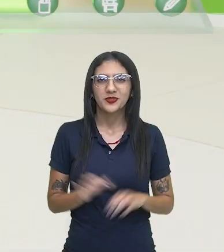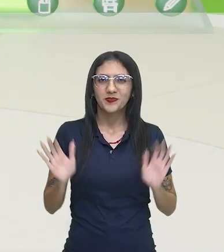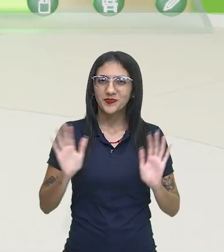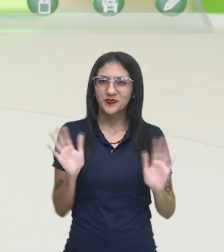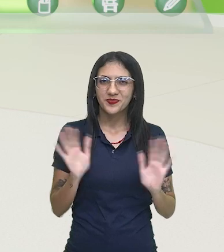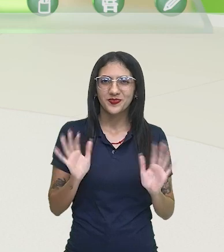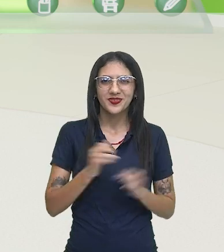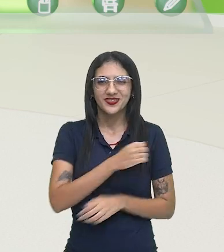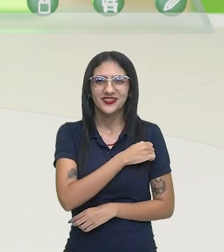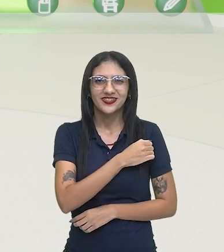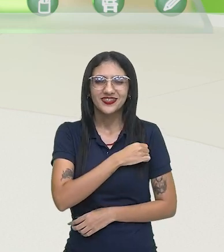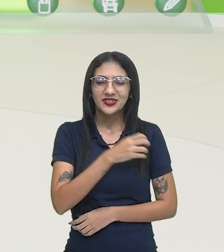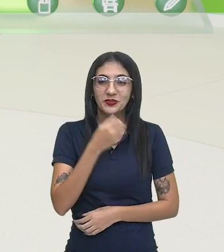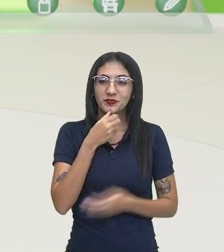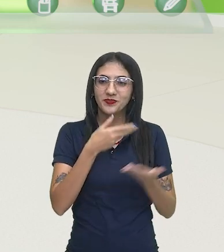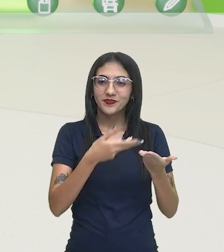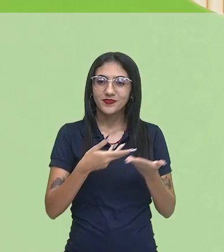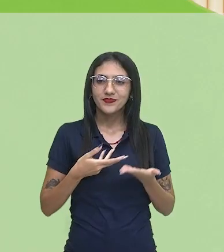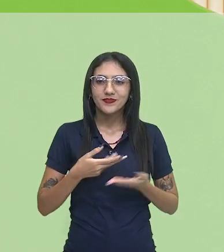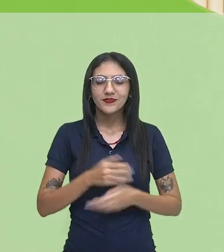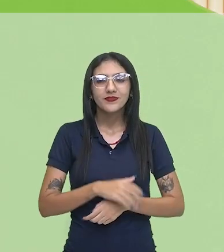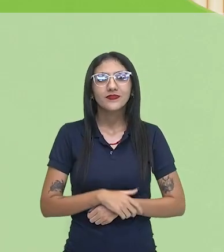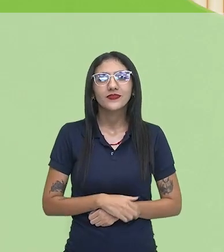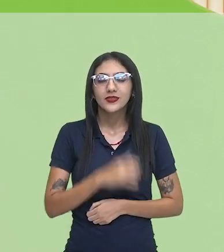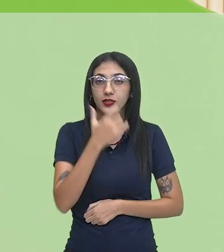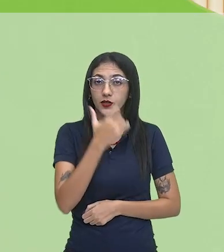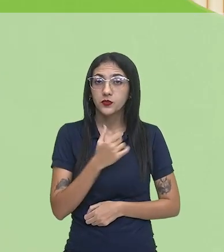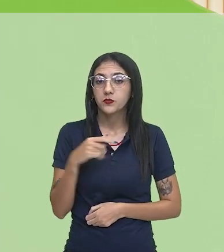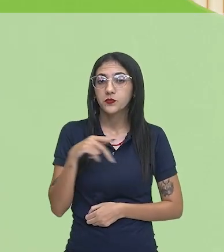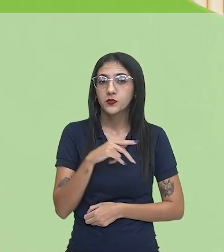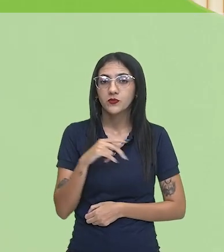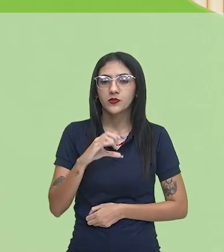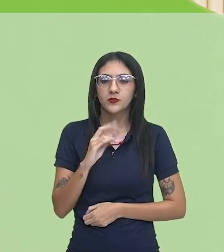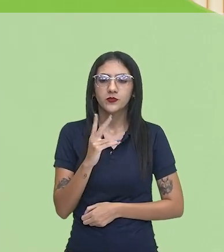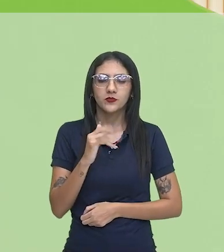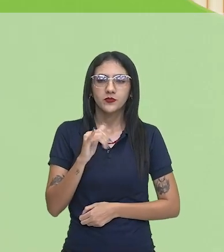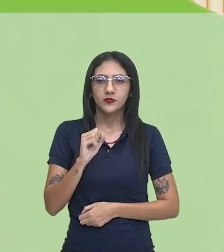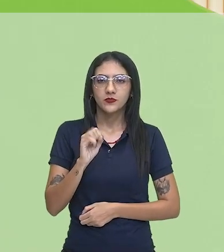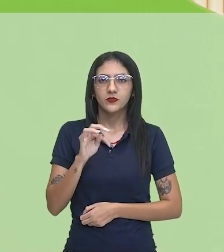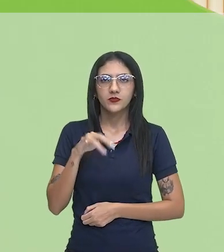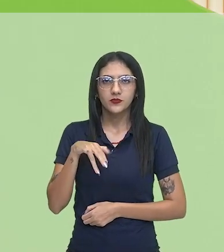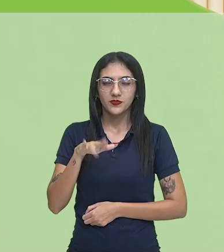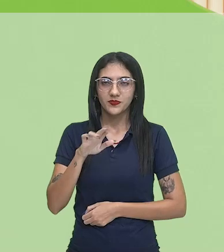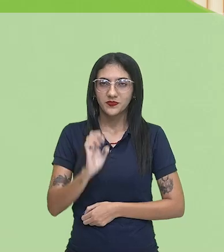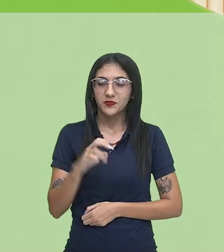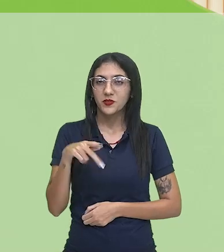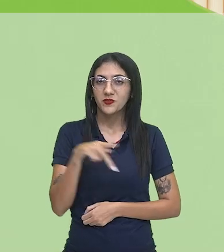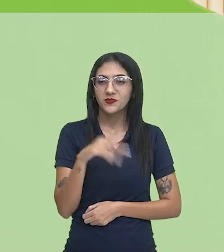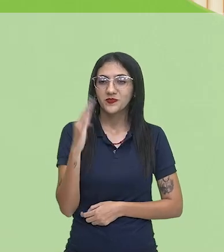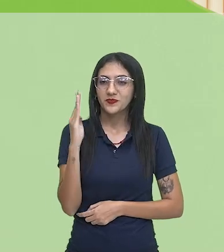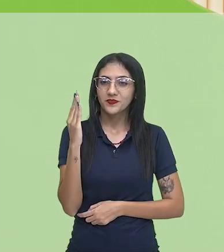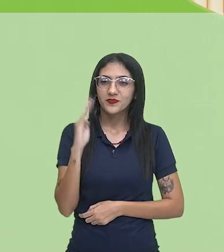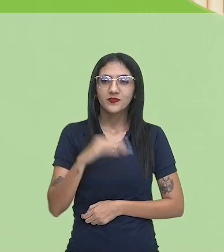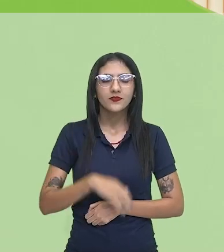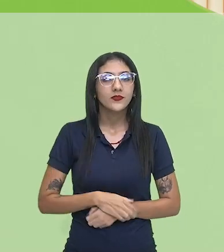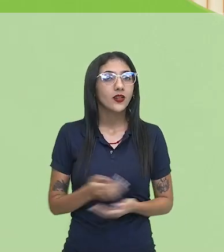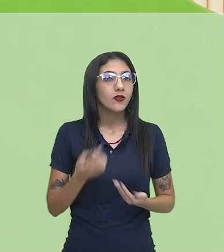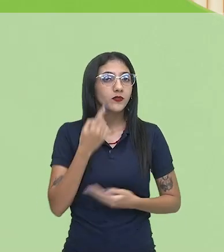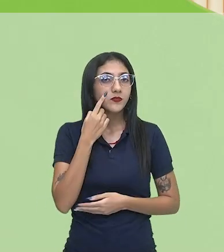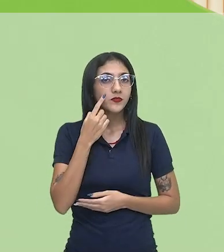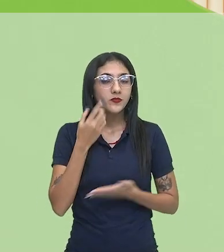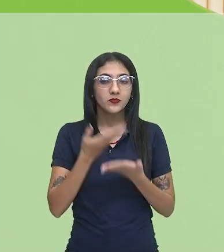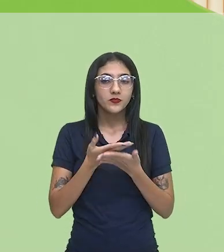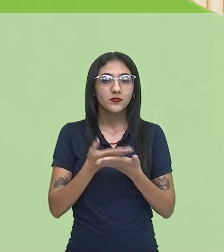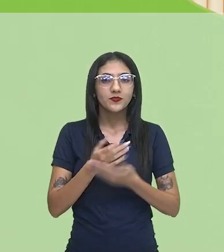como vão todos? Sejam muito bem-vindos. Eu sou a professora Cristiane Oliveira, sua professora de Biologia, e vamos conhecer a nossa aula de